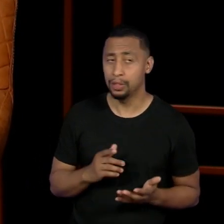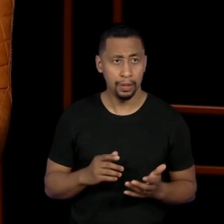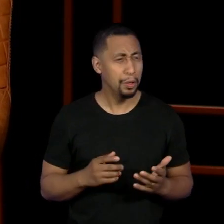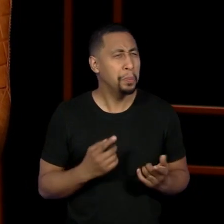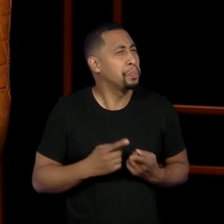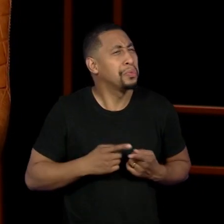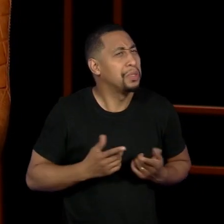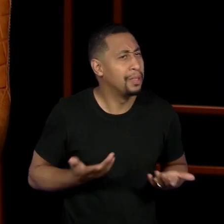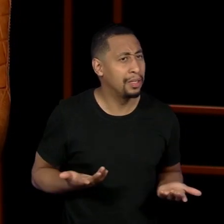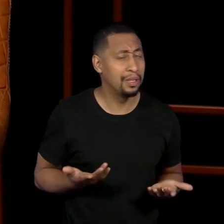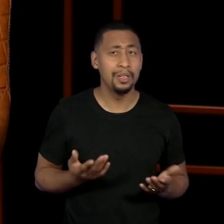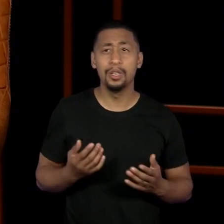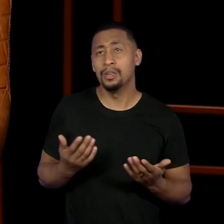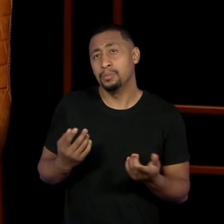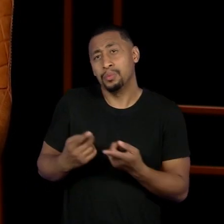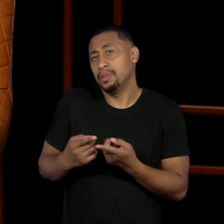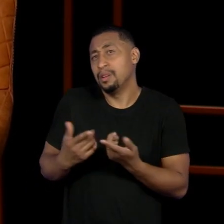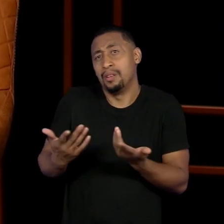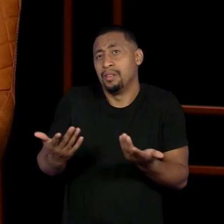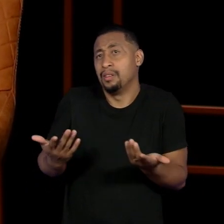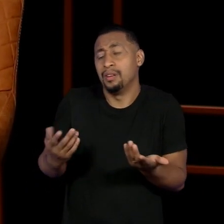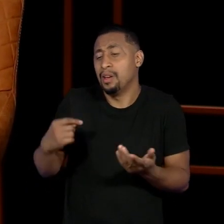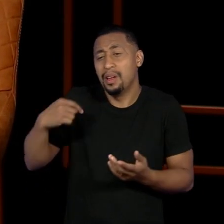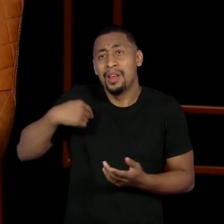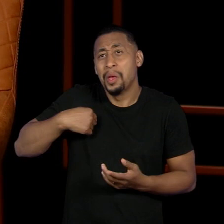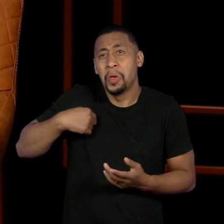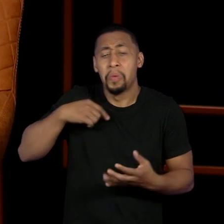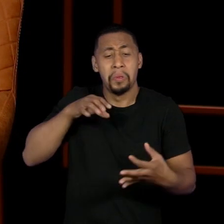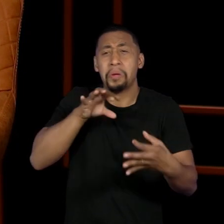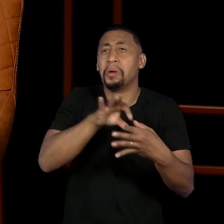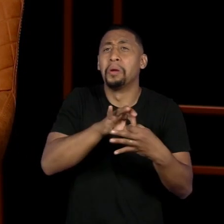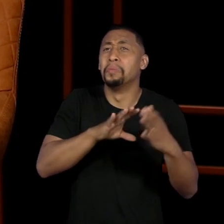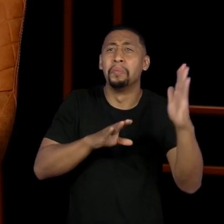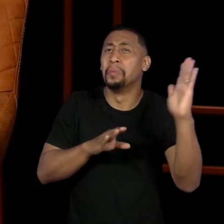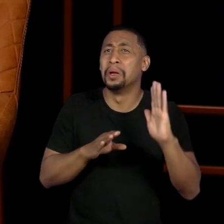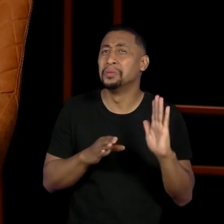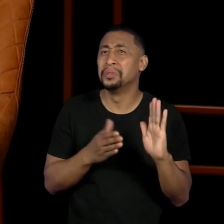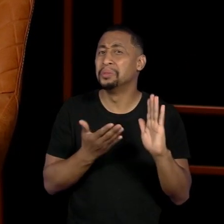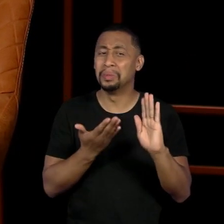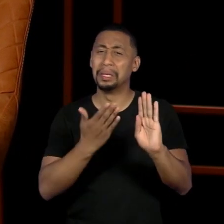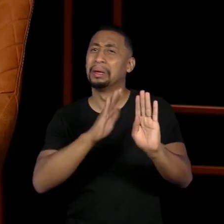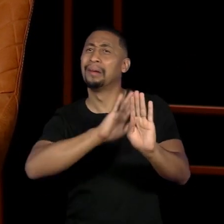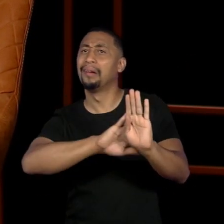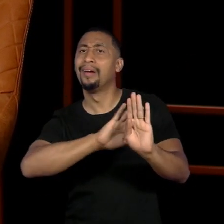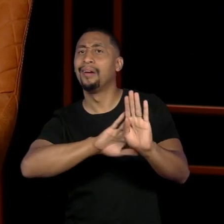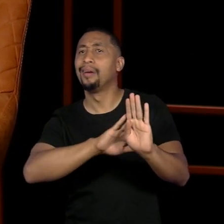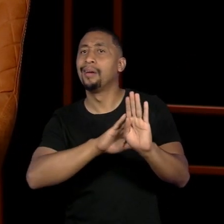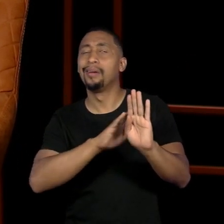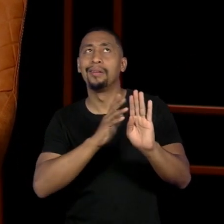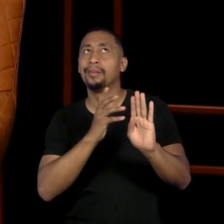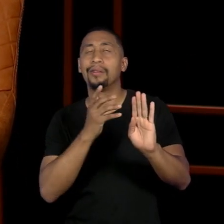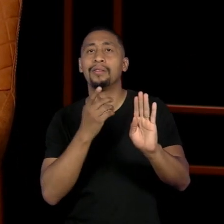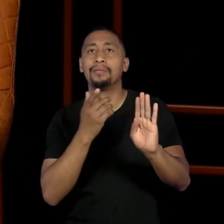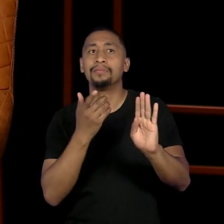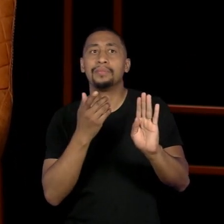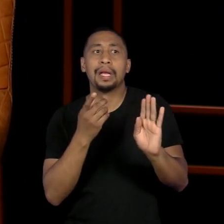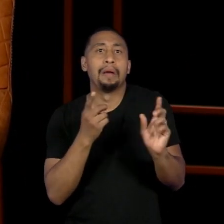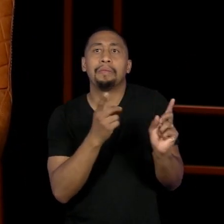sempre ligada a uma coisa comercial. Ou a uma coisa